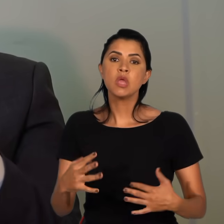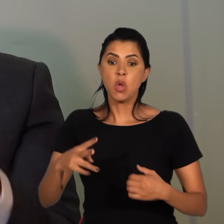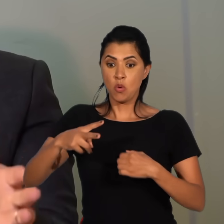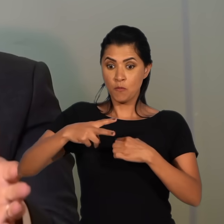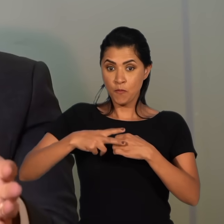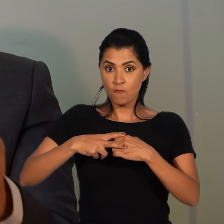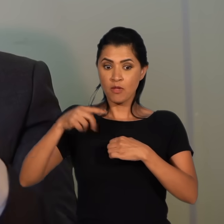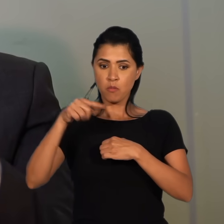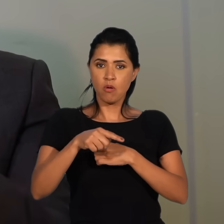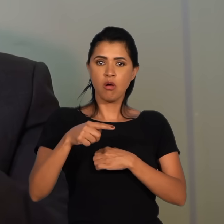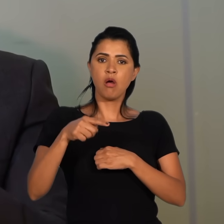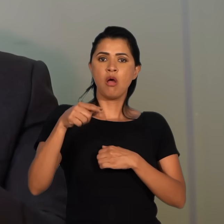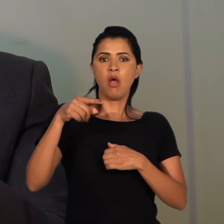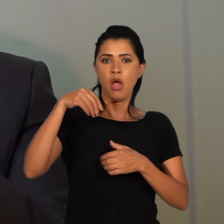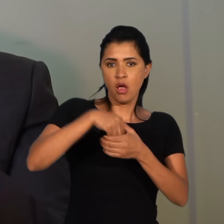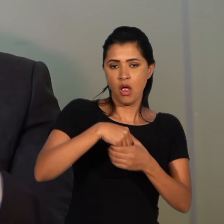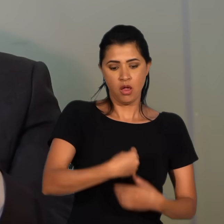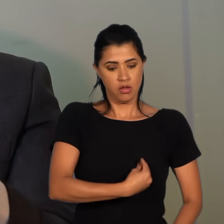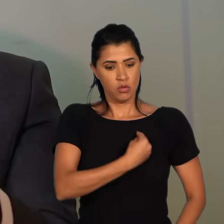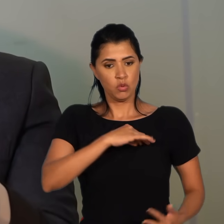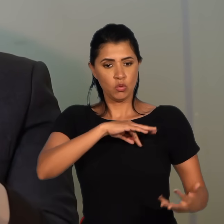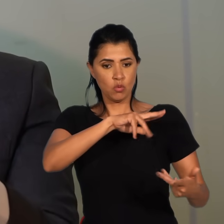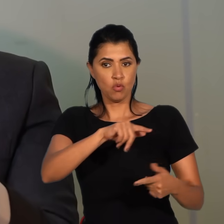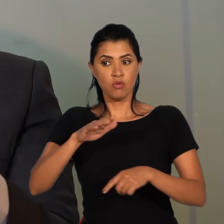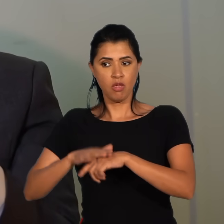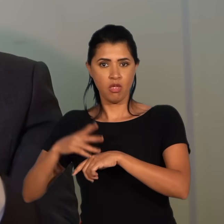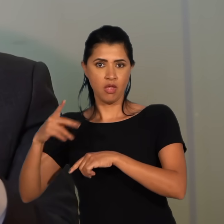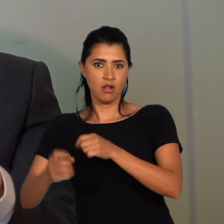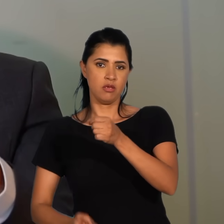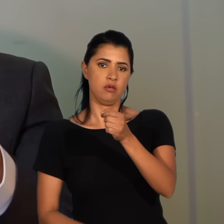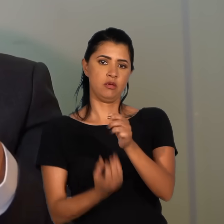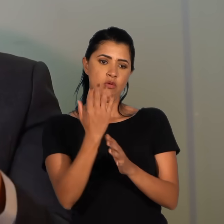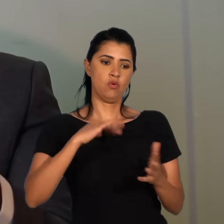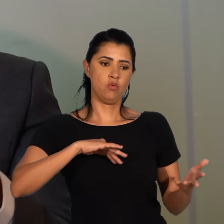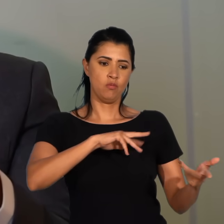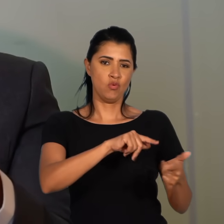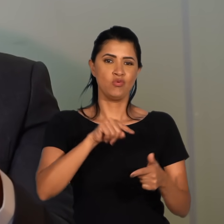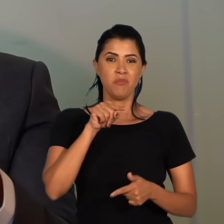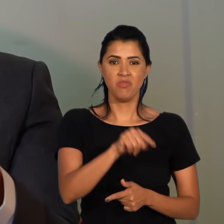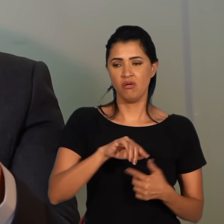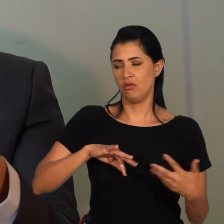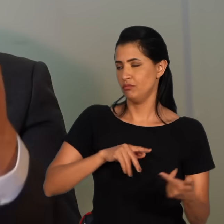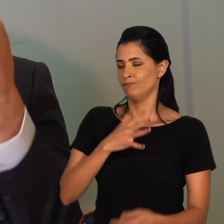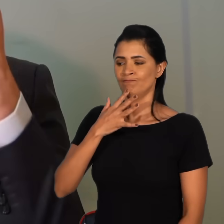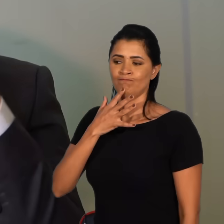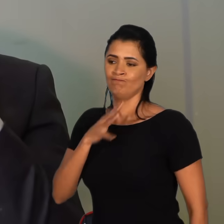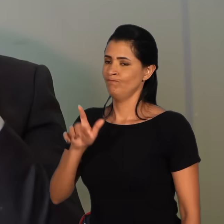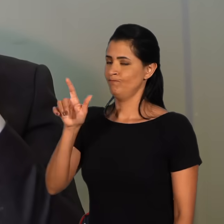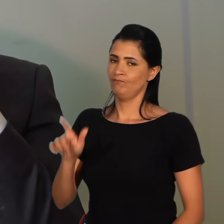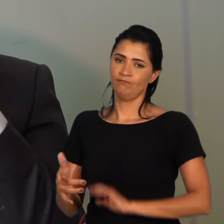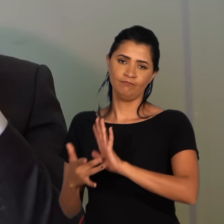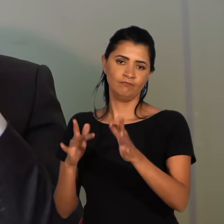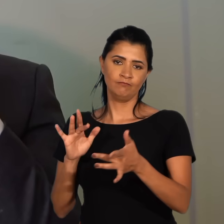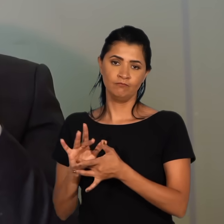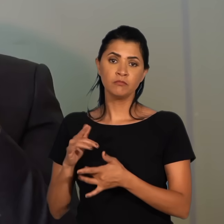verbo estava no mundo e o mundo foi feito por intermédio dele mas o mundo não o conheceu então eu fiquei